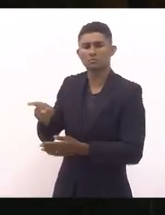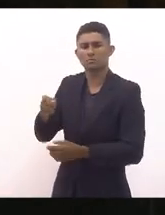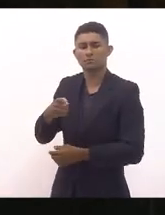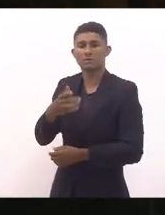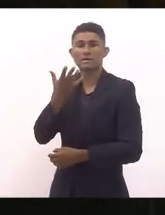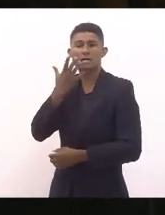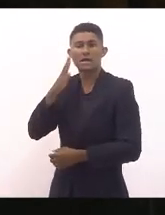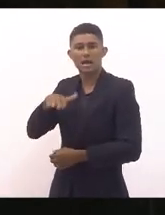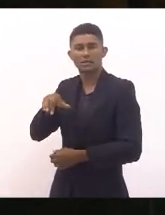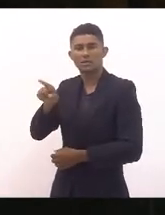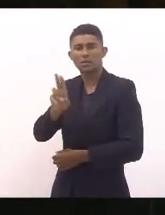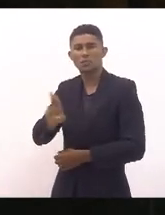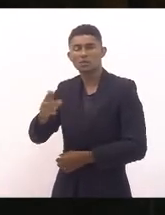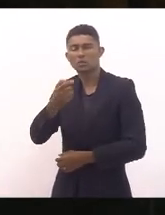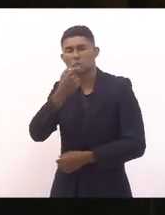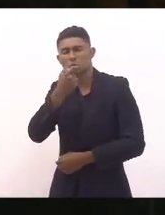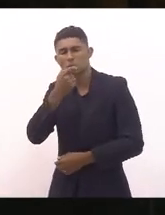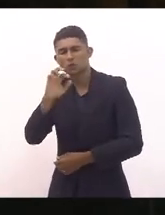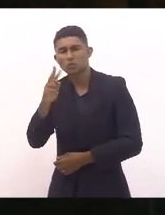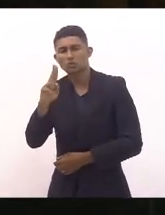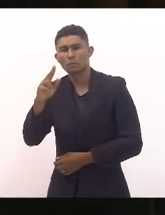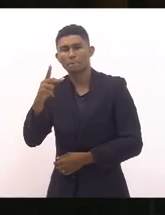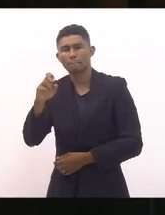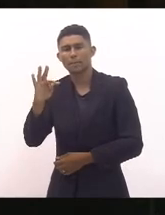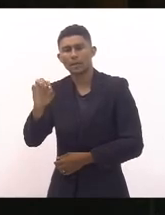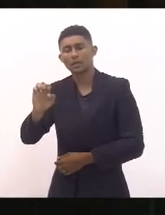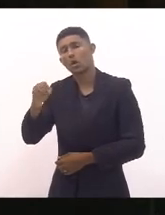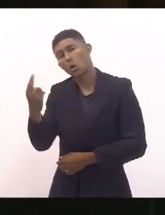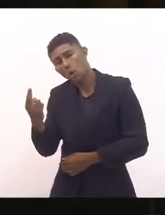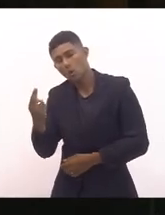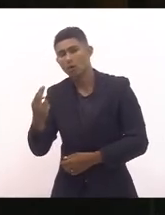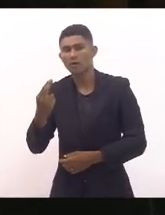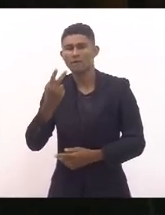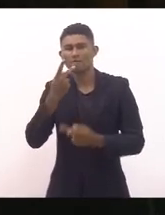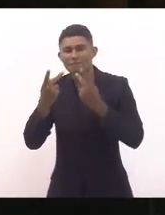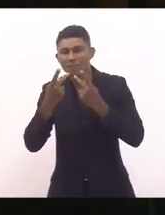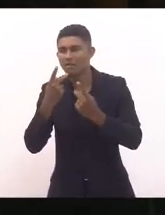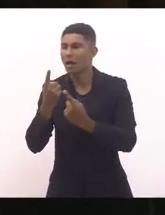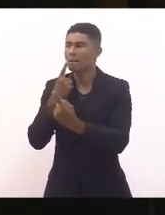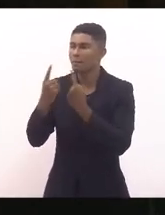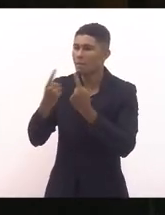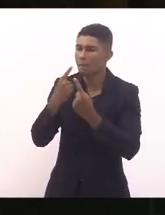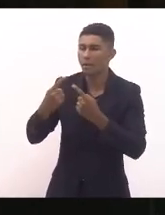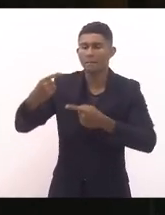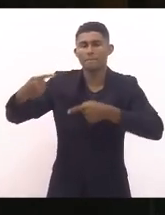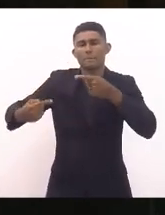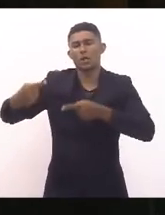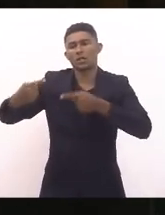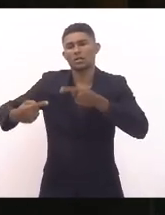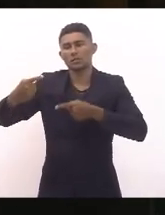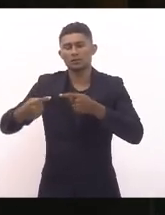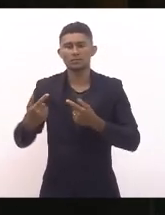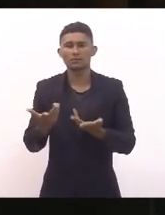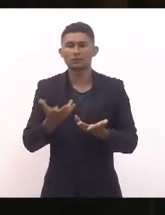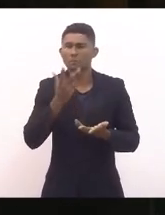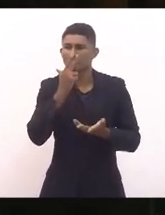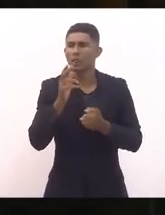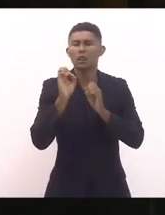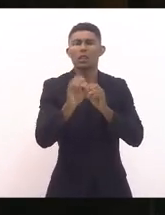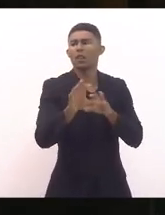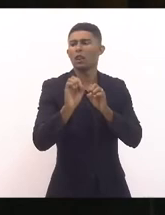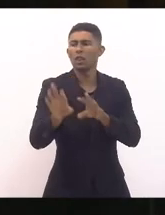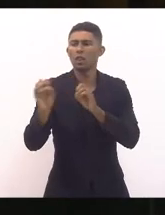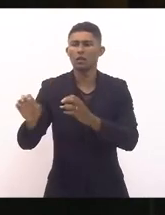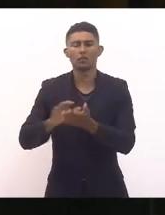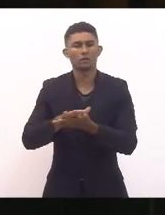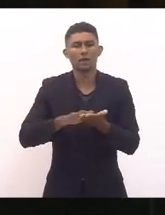use chupeta ou que fale de política, de ideologias que lhe convém, não ensinamento histórico, mas